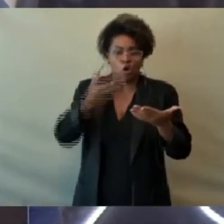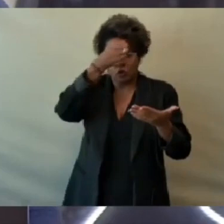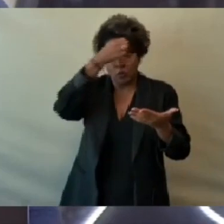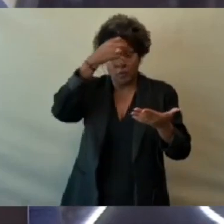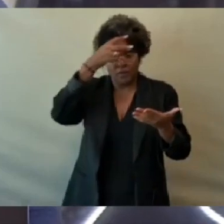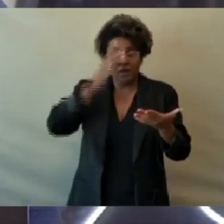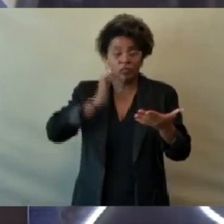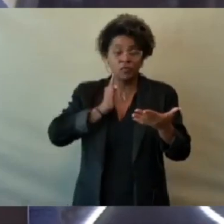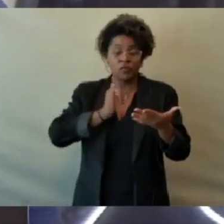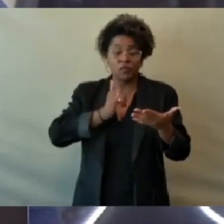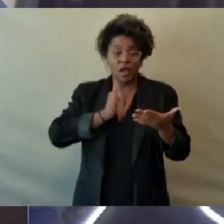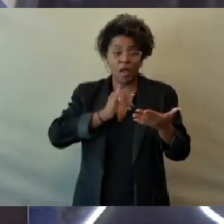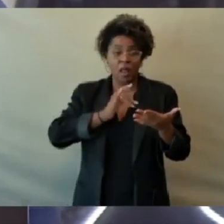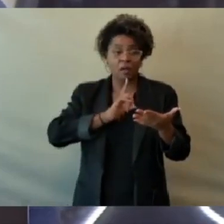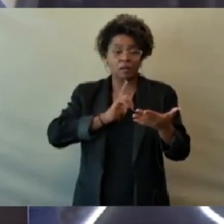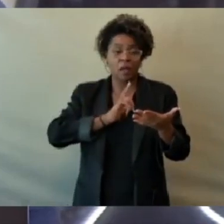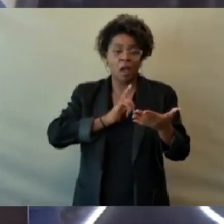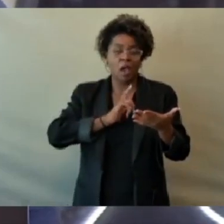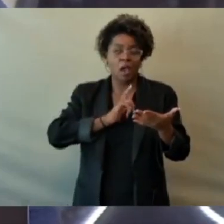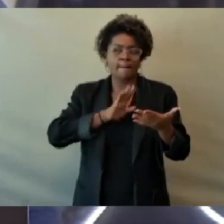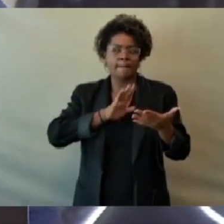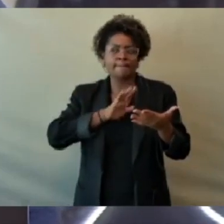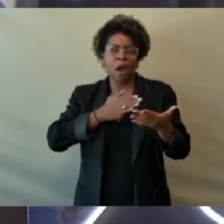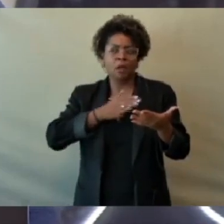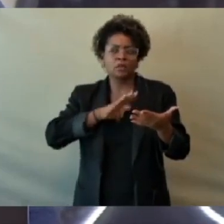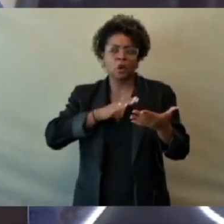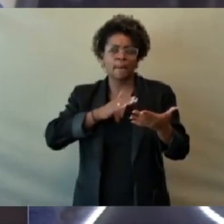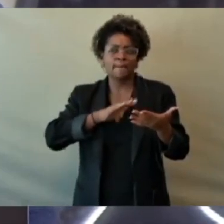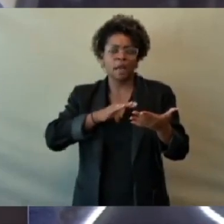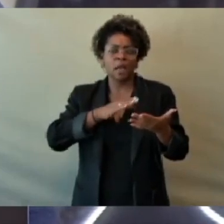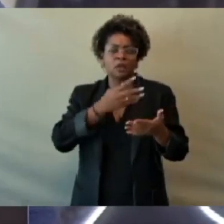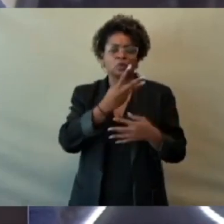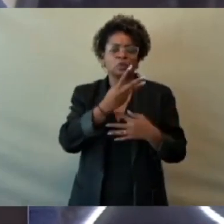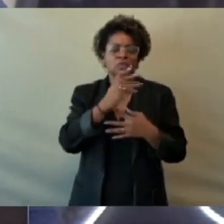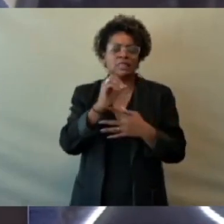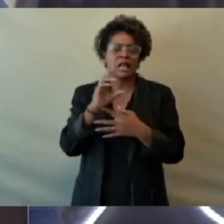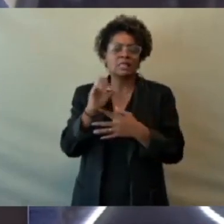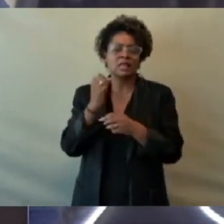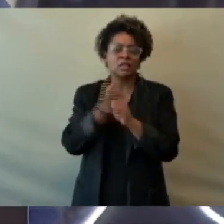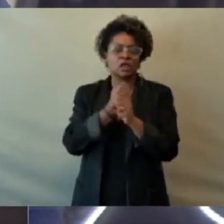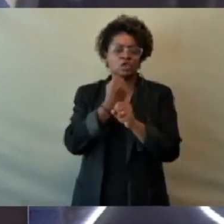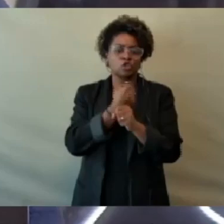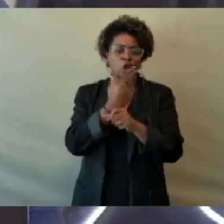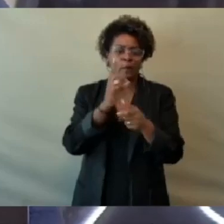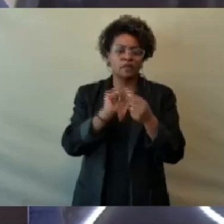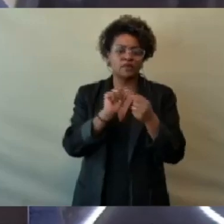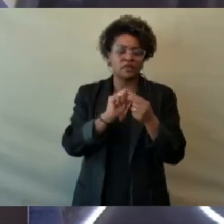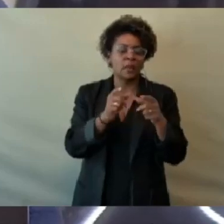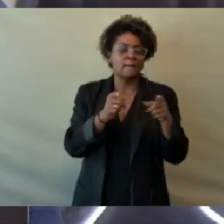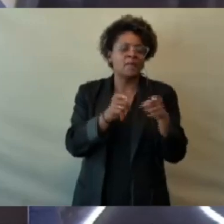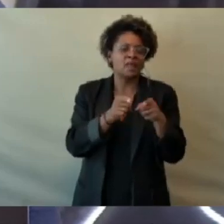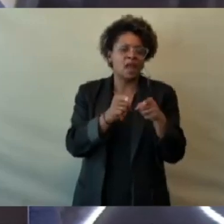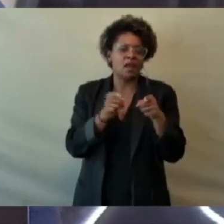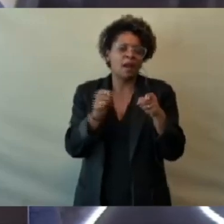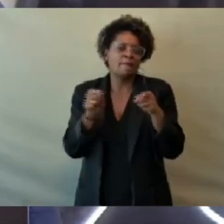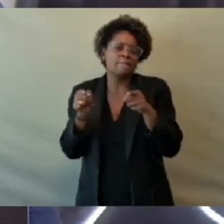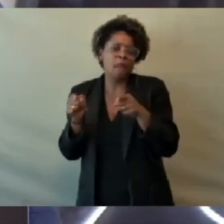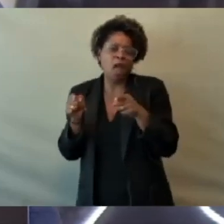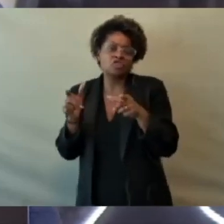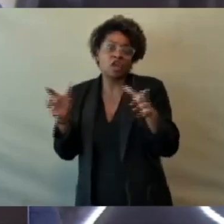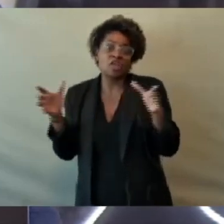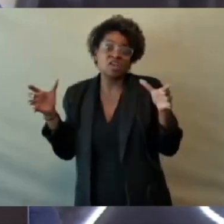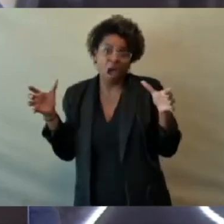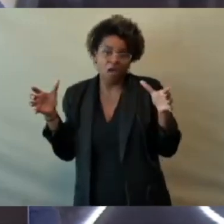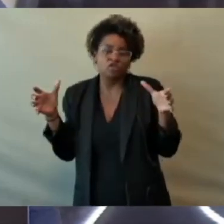aproximadamente 300 obras em execução pequenas médias e grandes obras e pelo menos a metade delas são frutos